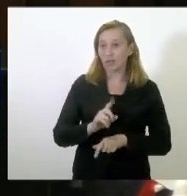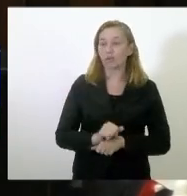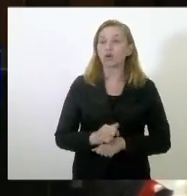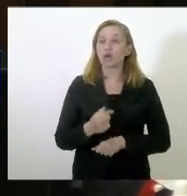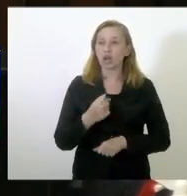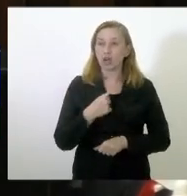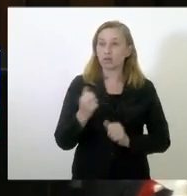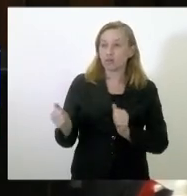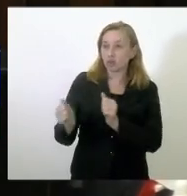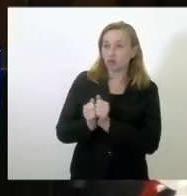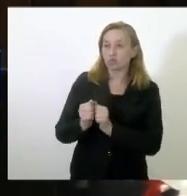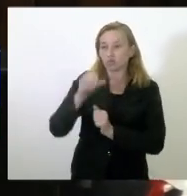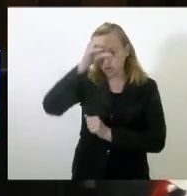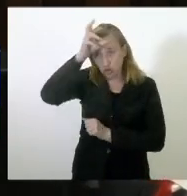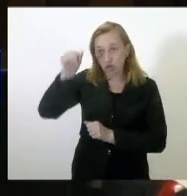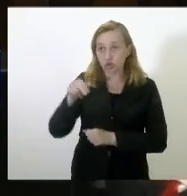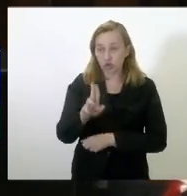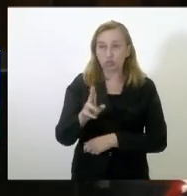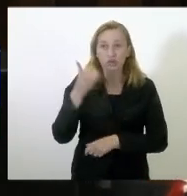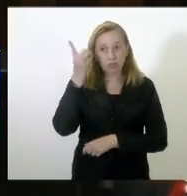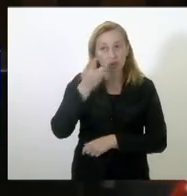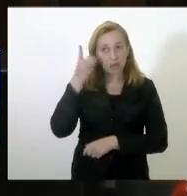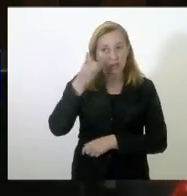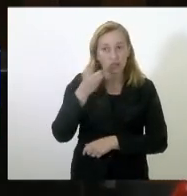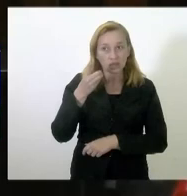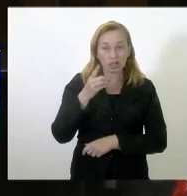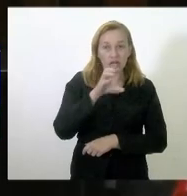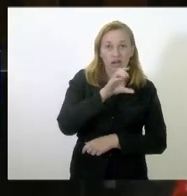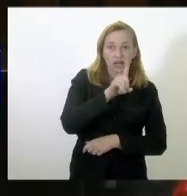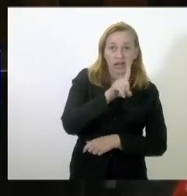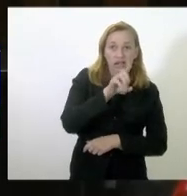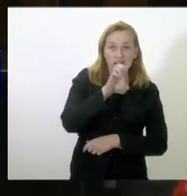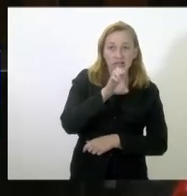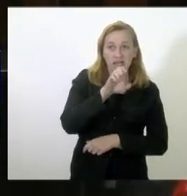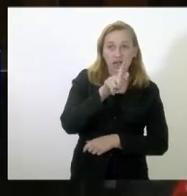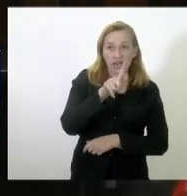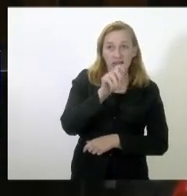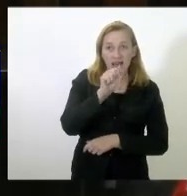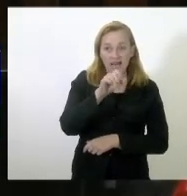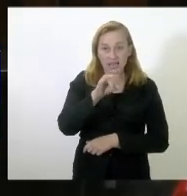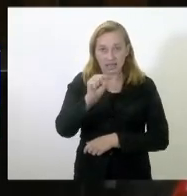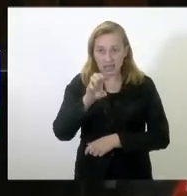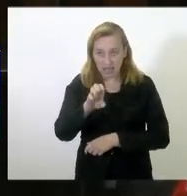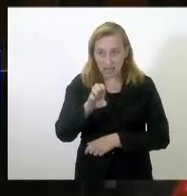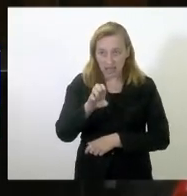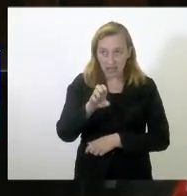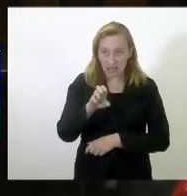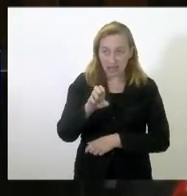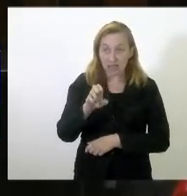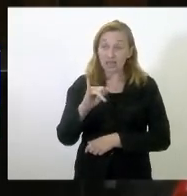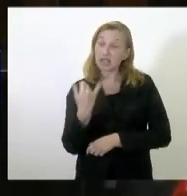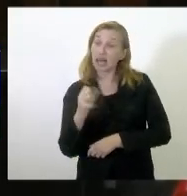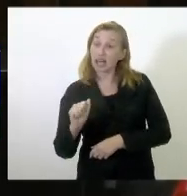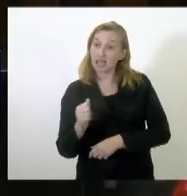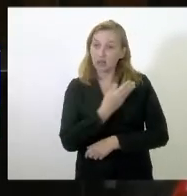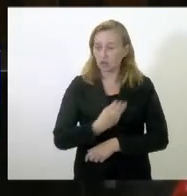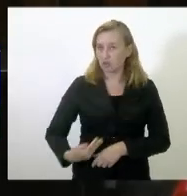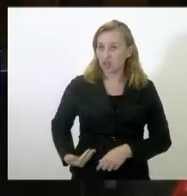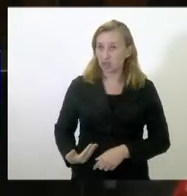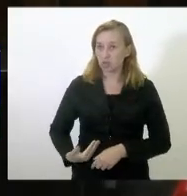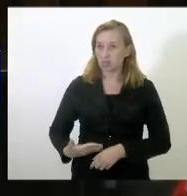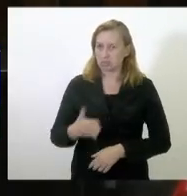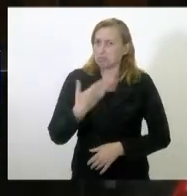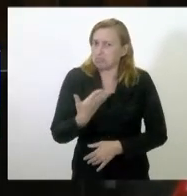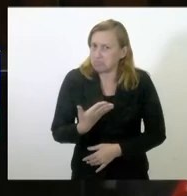estive junto com a deputada Tia Ju, nas unidades do Degase, aqui na Ilha do Governador, e não me causou nenhuma espécie,